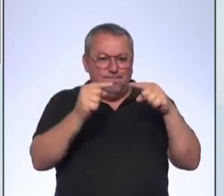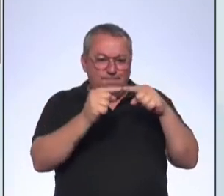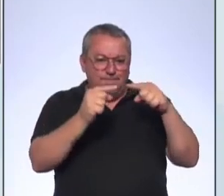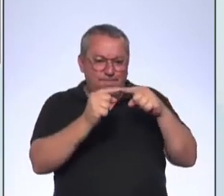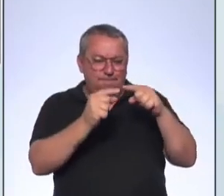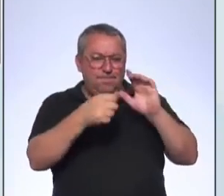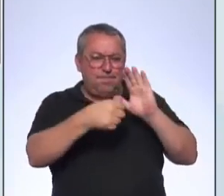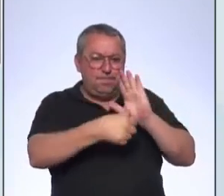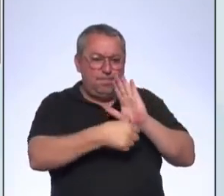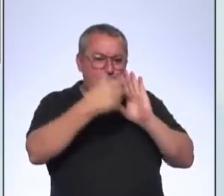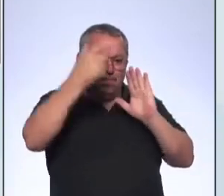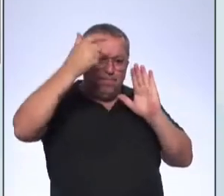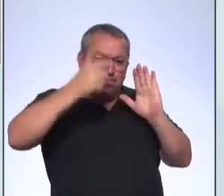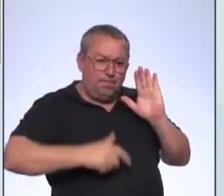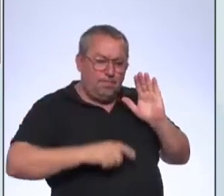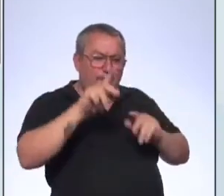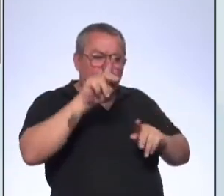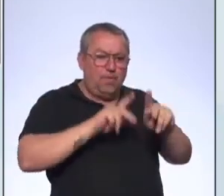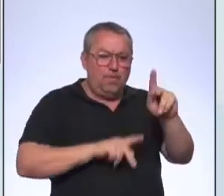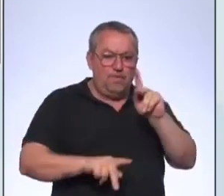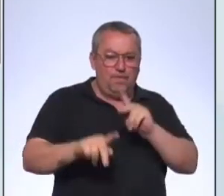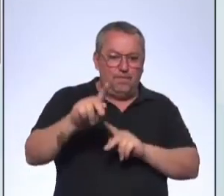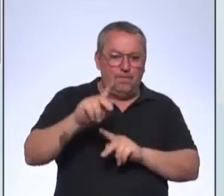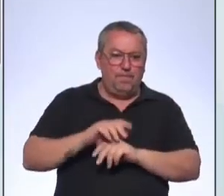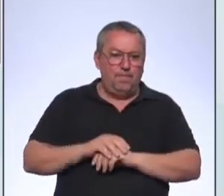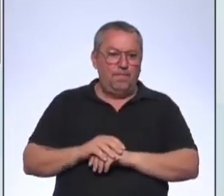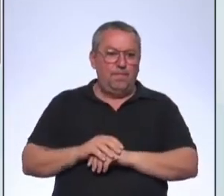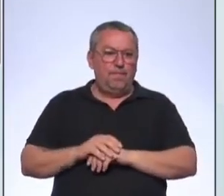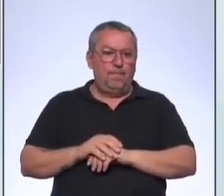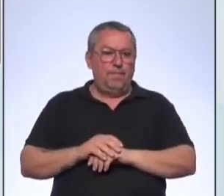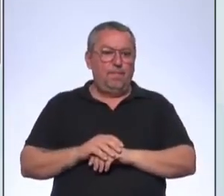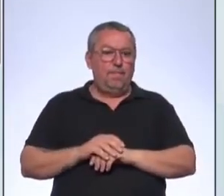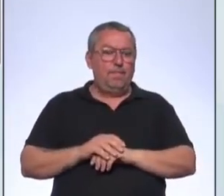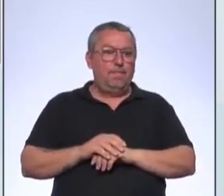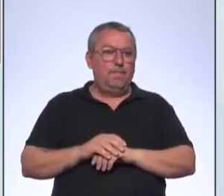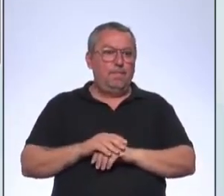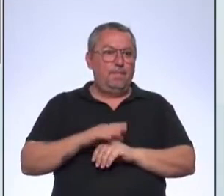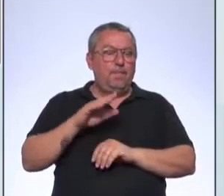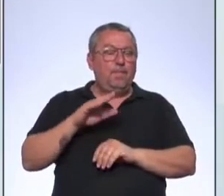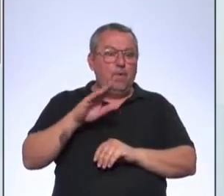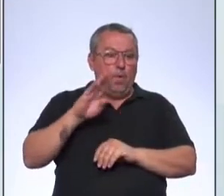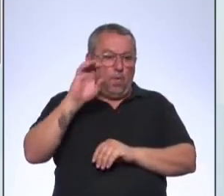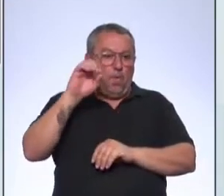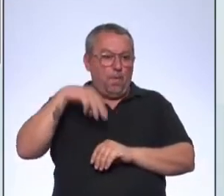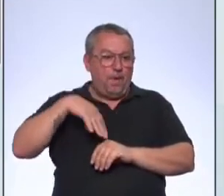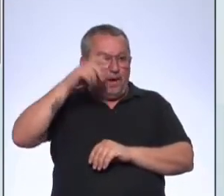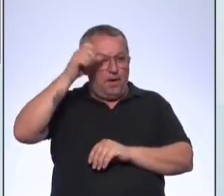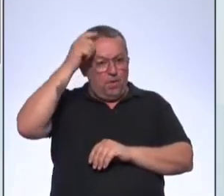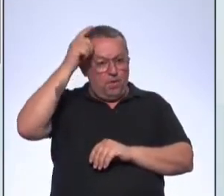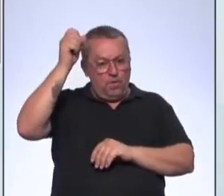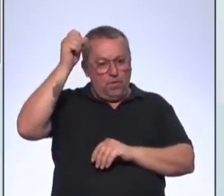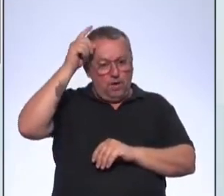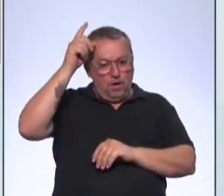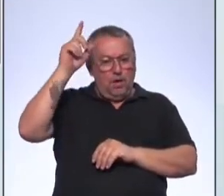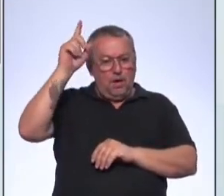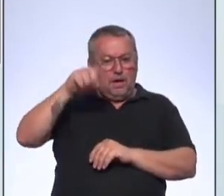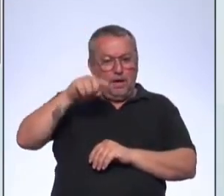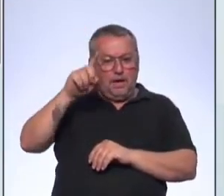à identidade de um povo, ou seja, um patrimônio cultural